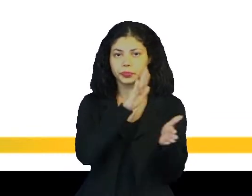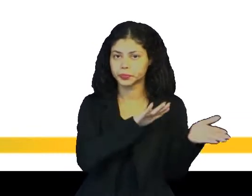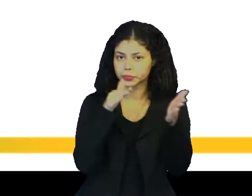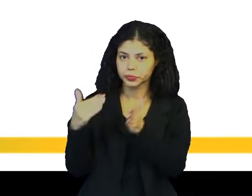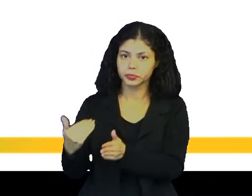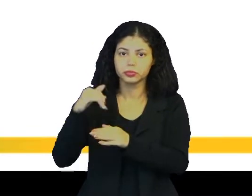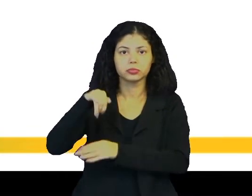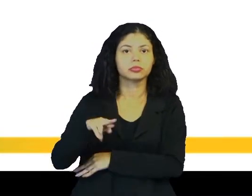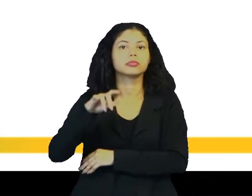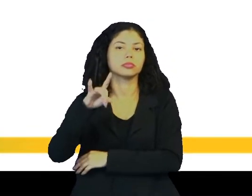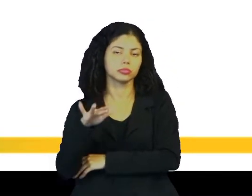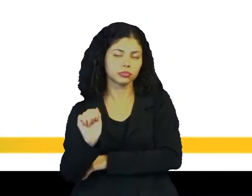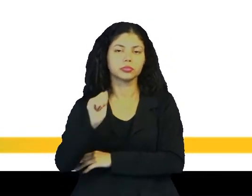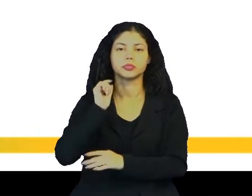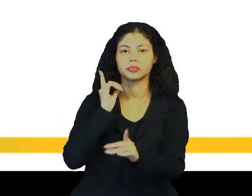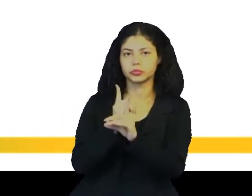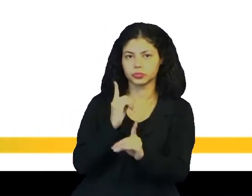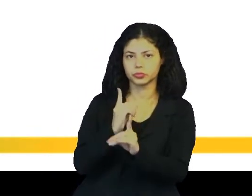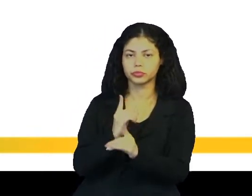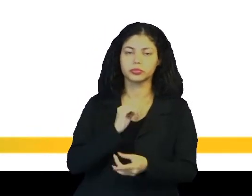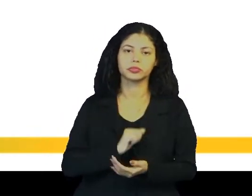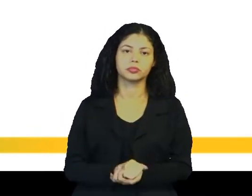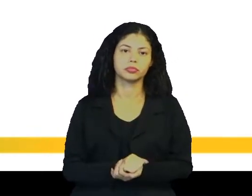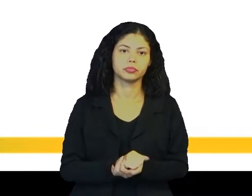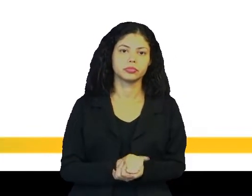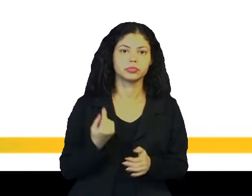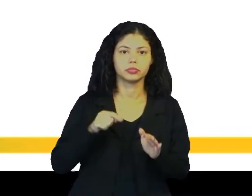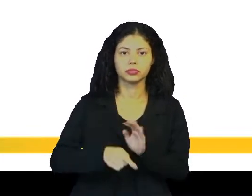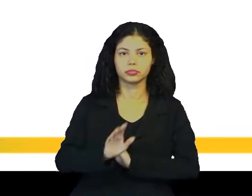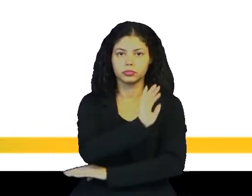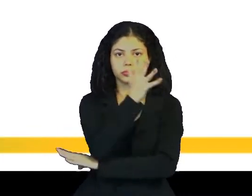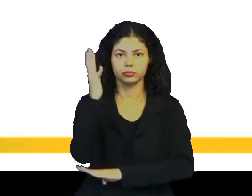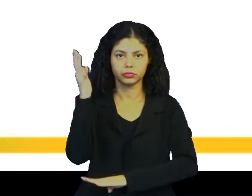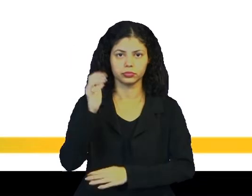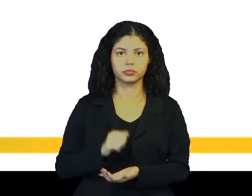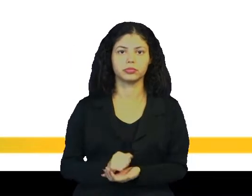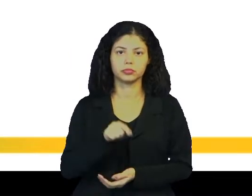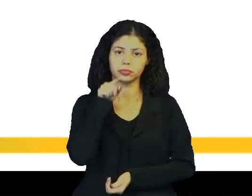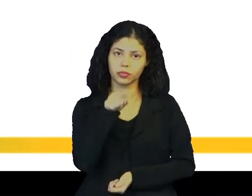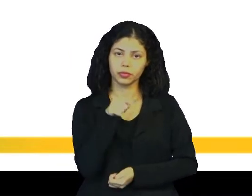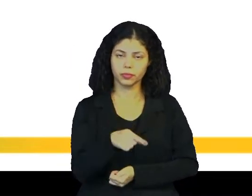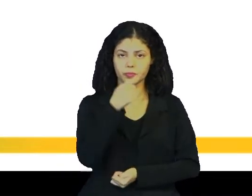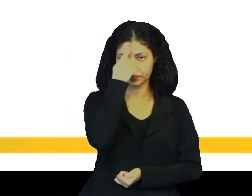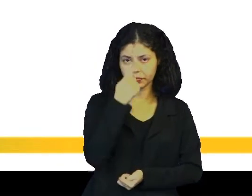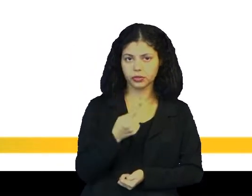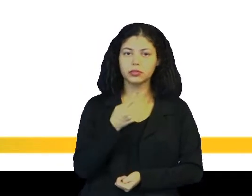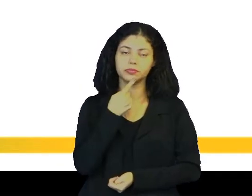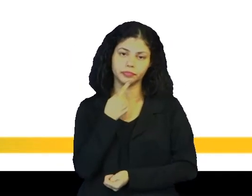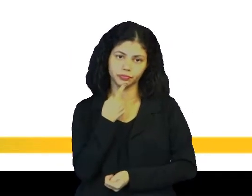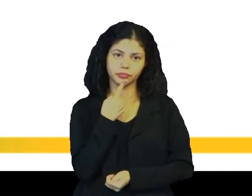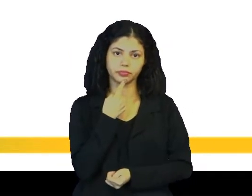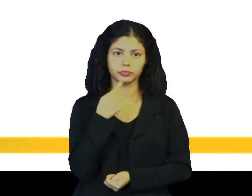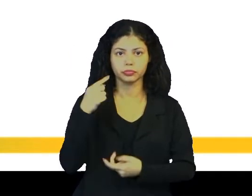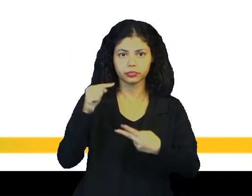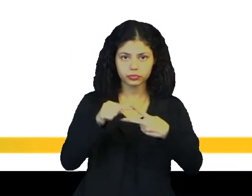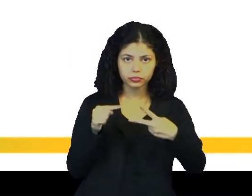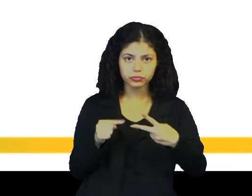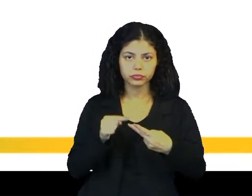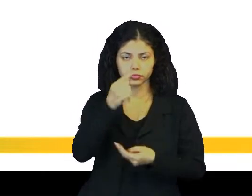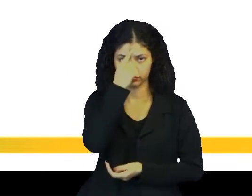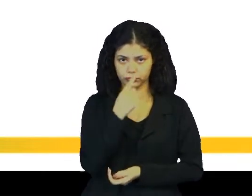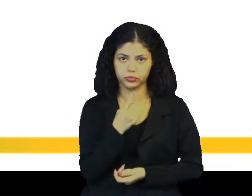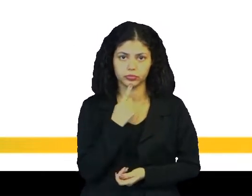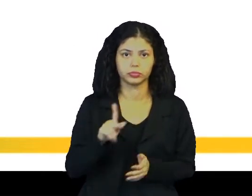de minerais, que eles encontravam aí dentro da natureza. Nessa imagem, nós temos duas imagens